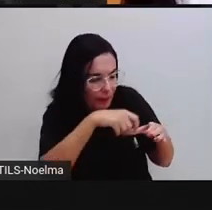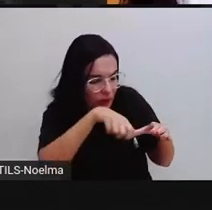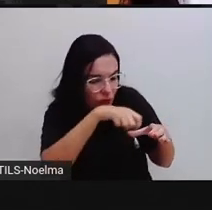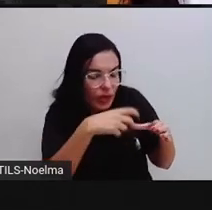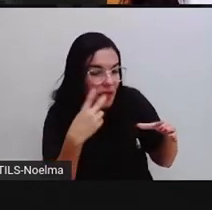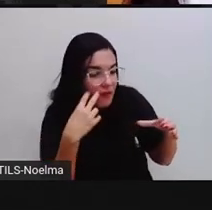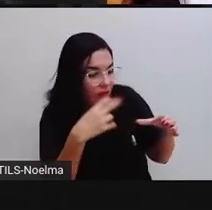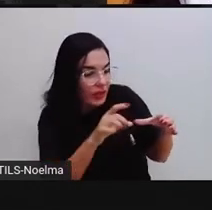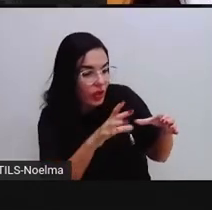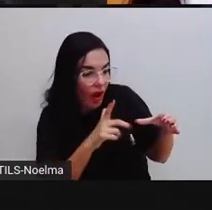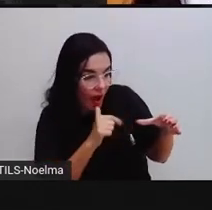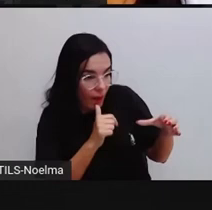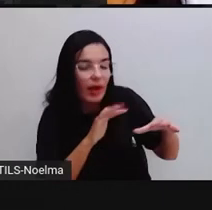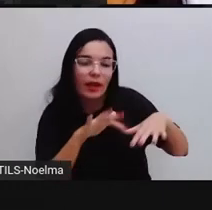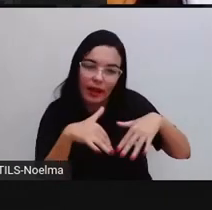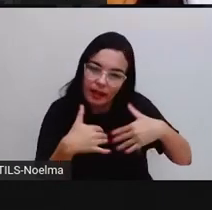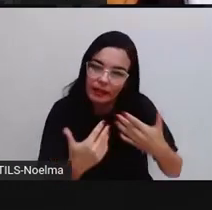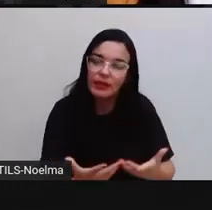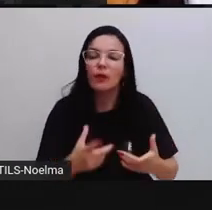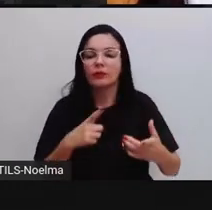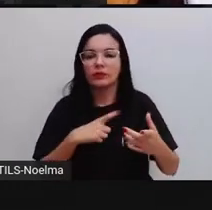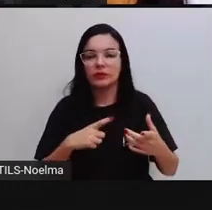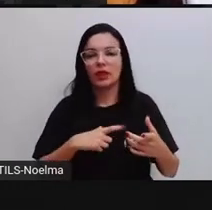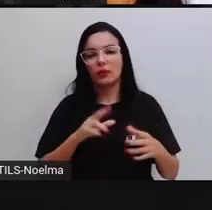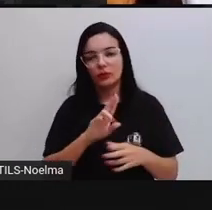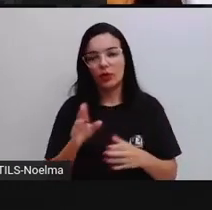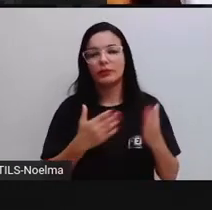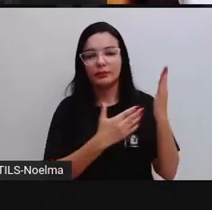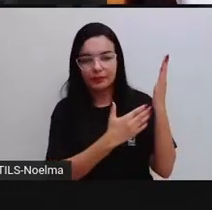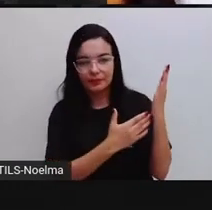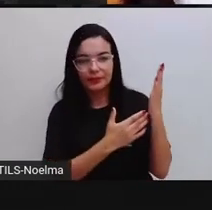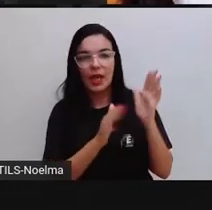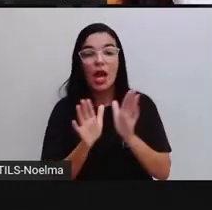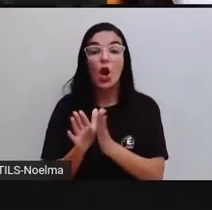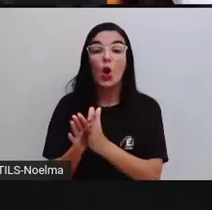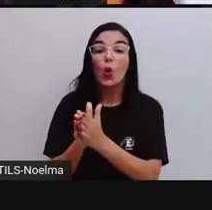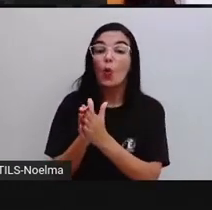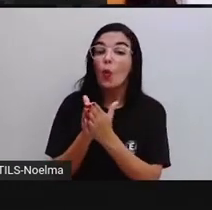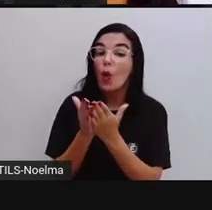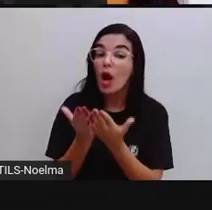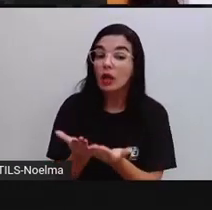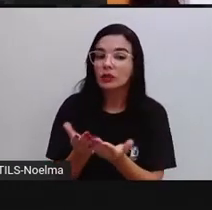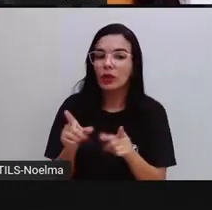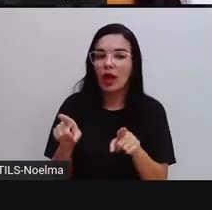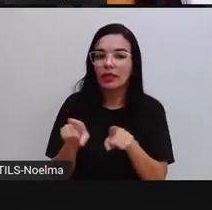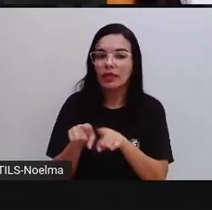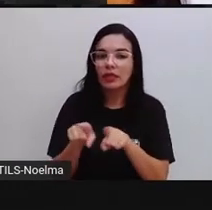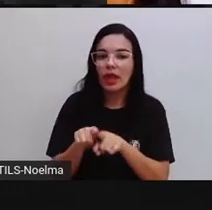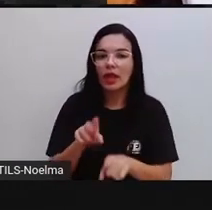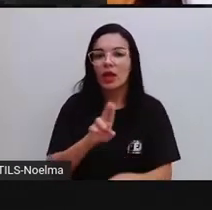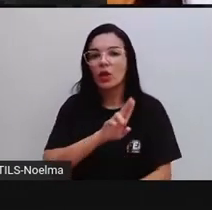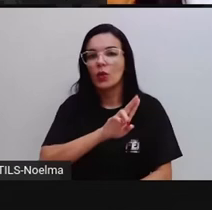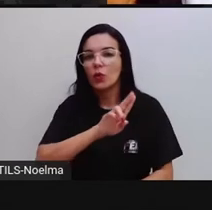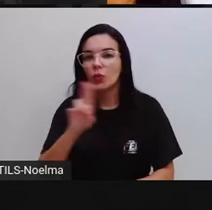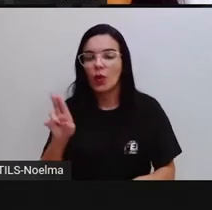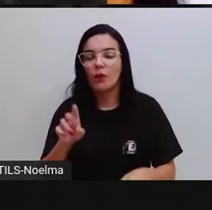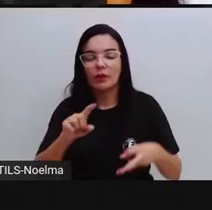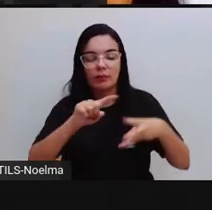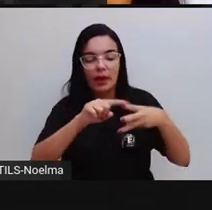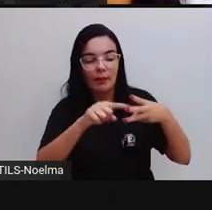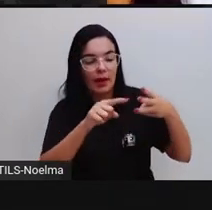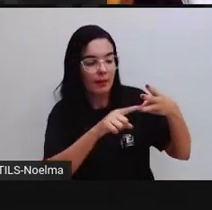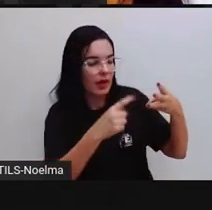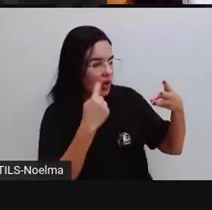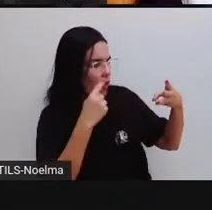substâncias, nós chamamos de misturas homogêneas. E quando essa mistura ela apresentar mais de uma